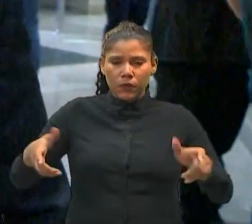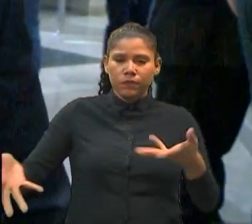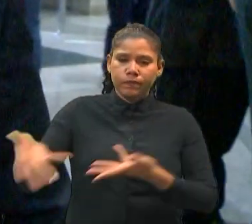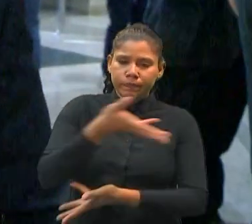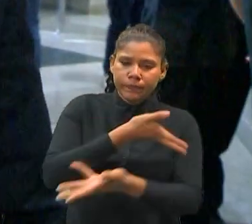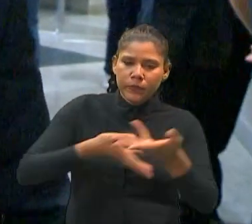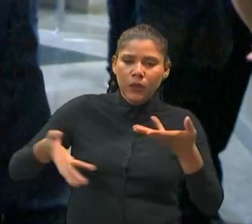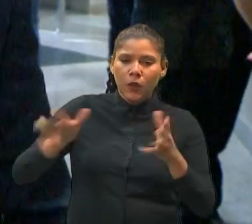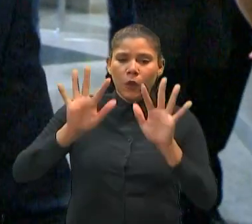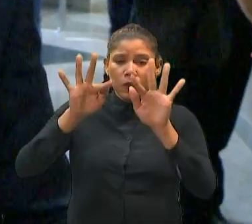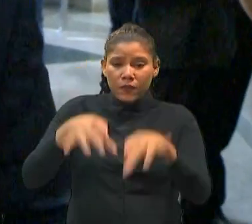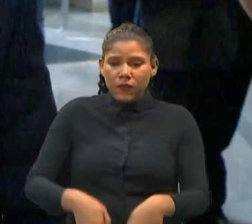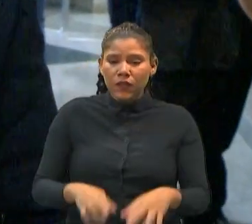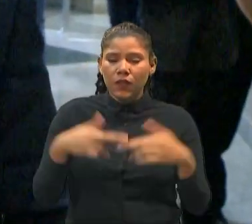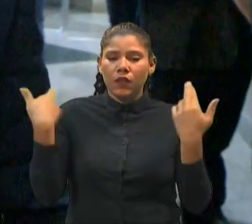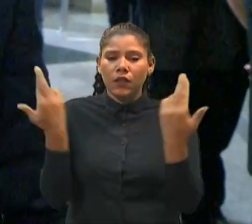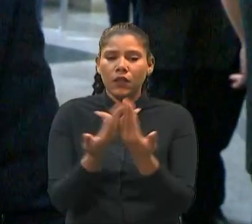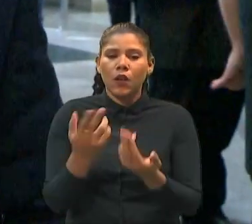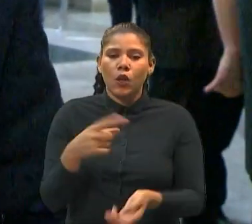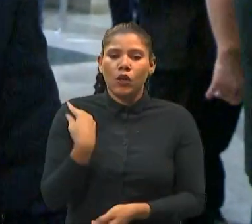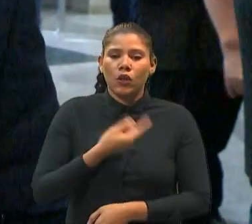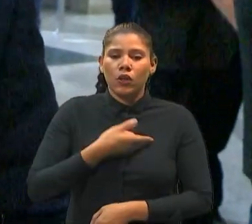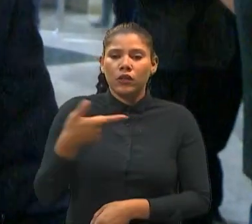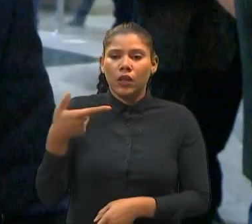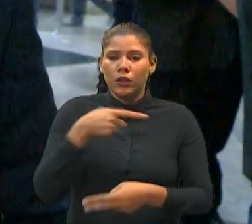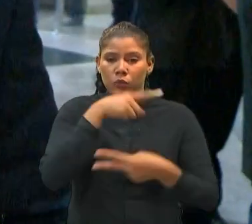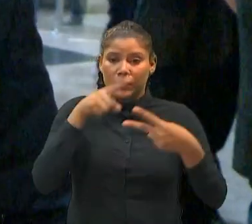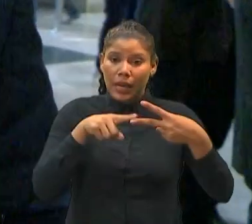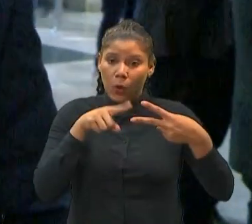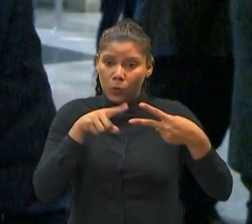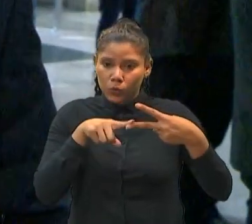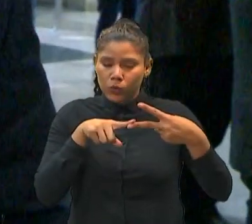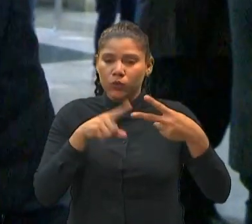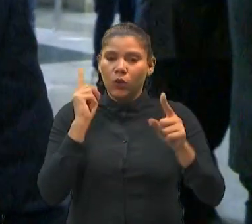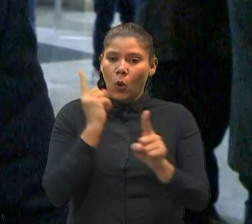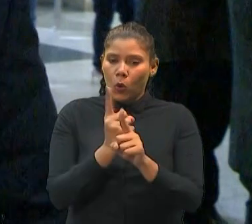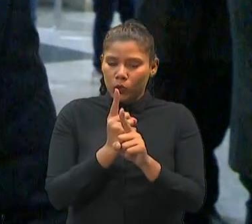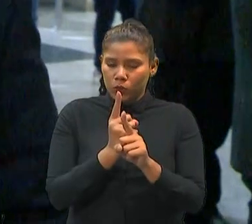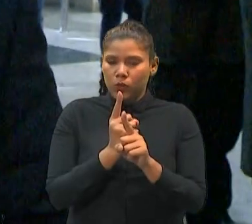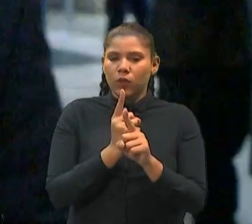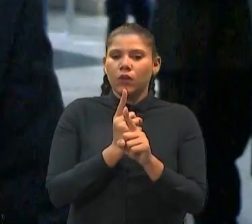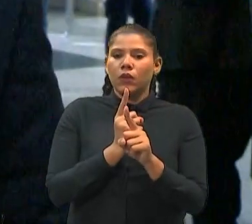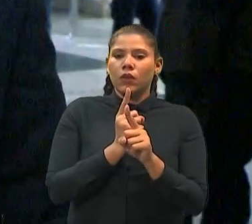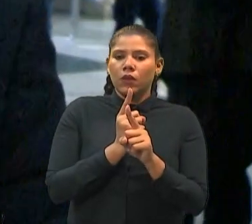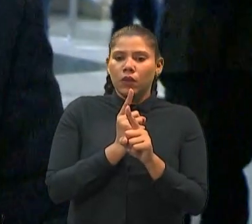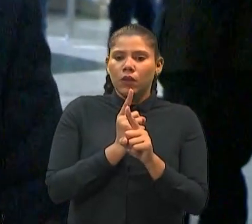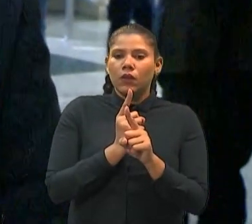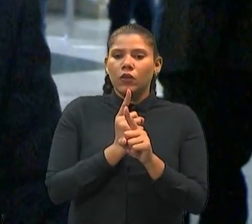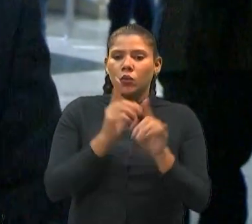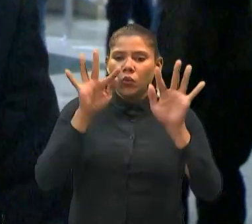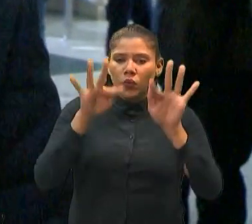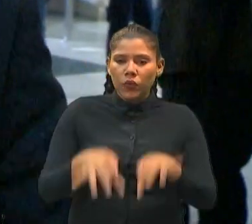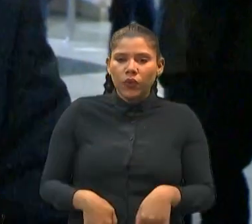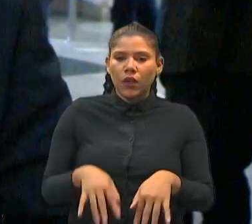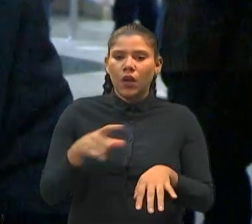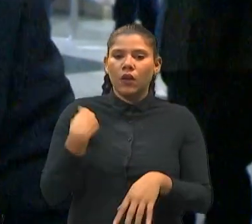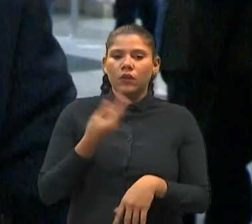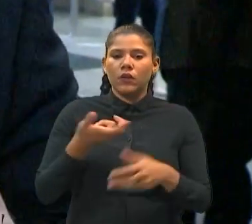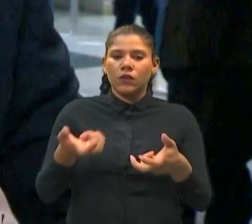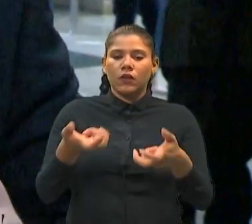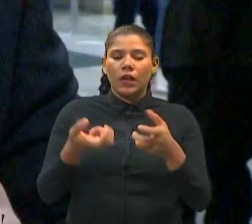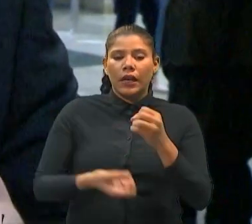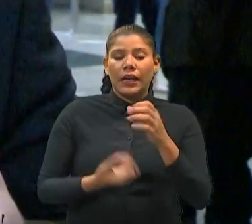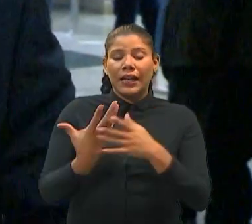desses encontros hoje estamos no segundo Encontro da geração centralizada especificamente ao final a gente gerar um relatório para